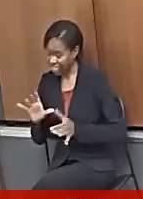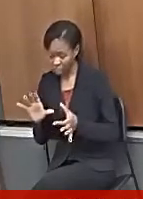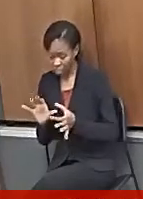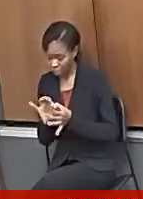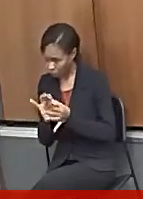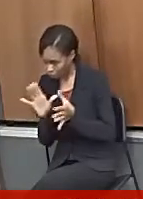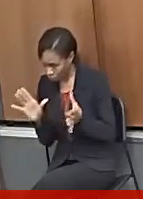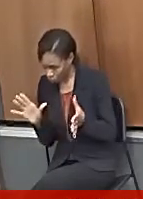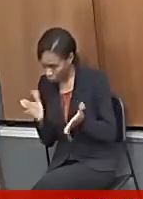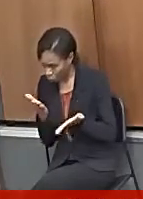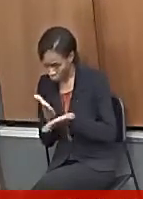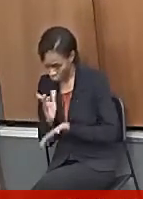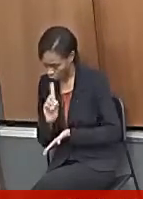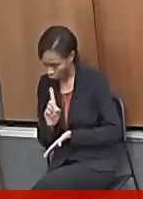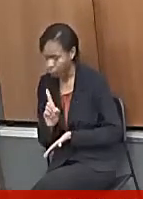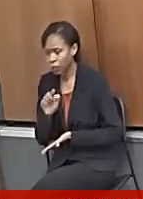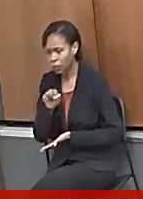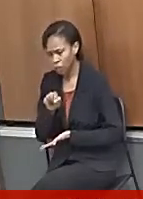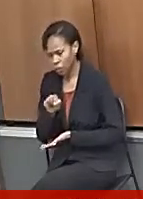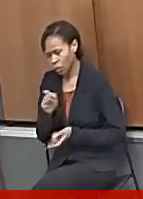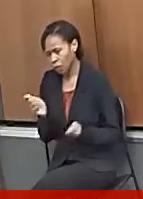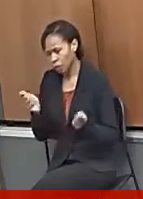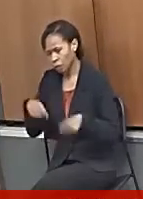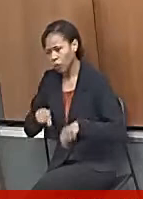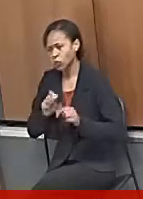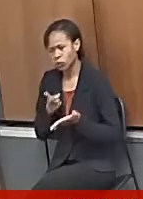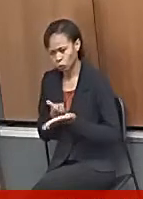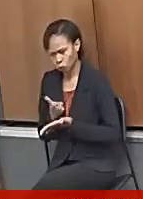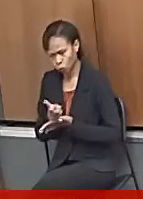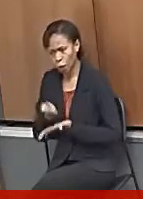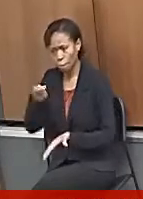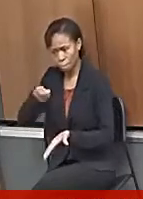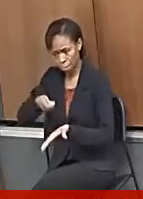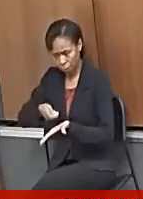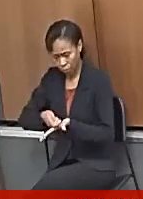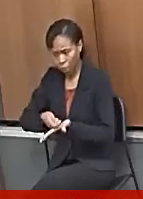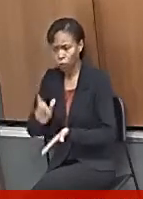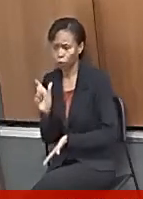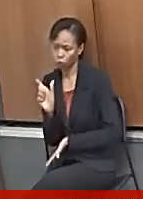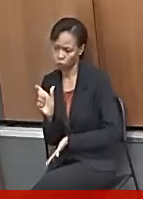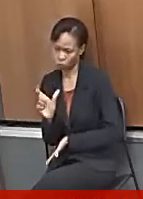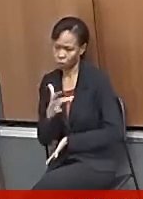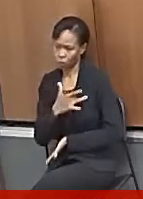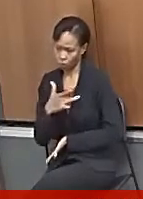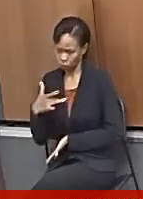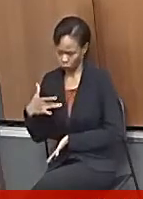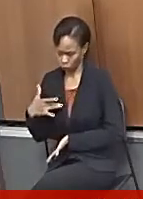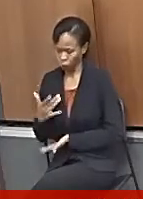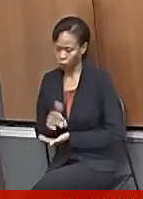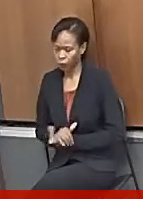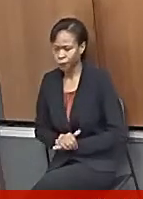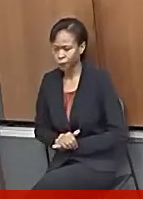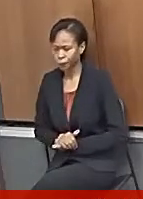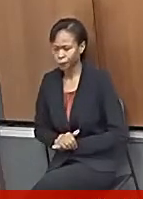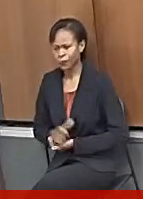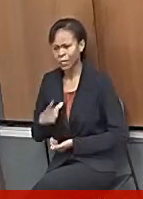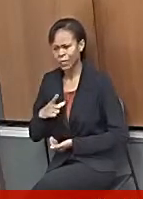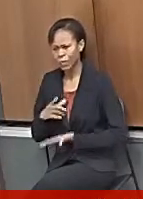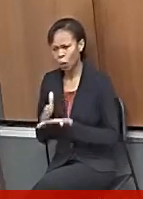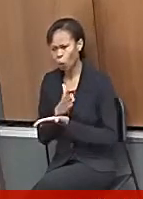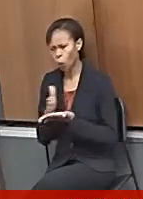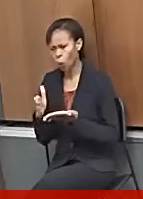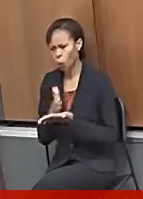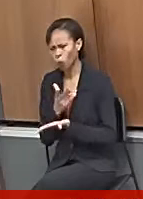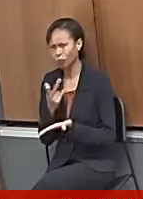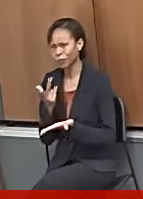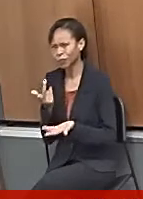ele possa que ele possa continuar pagando seu plano de saúde olha nós temos aí casos como